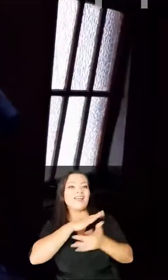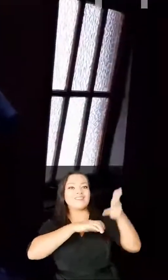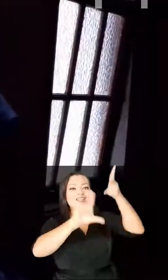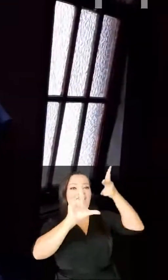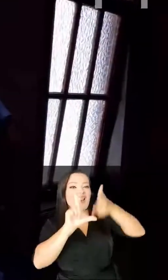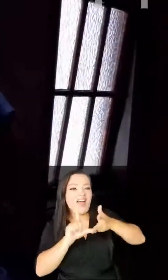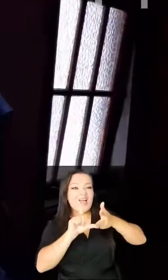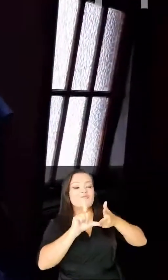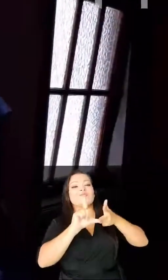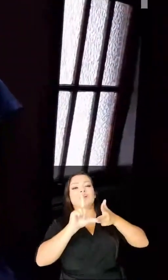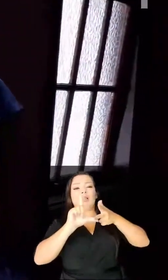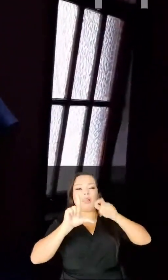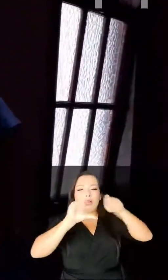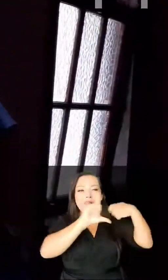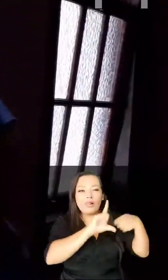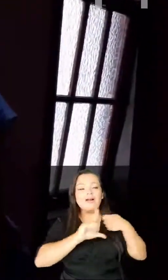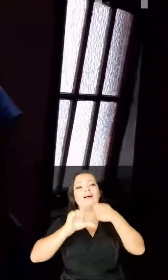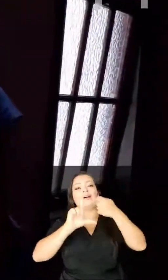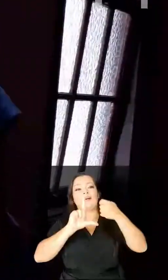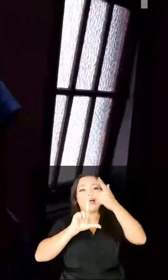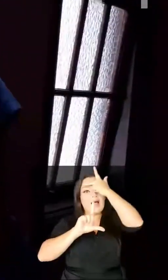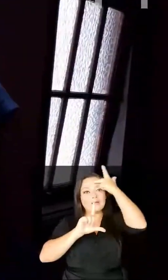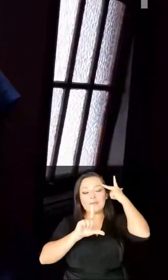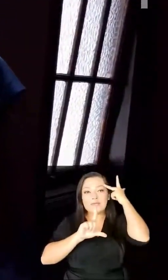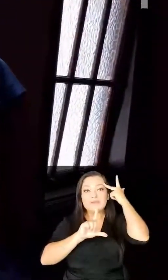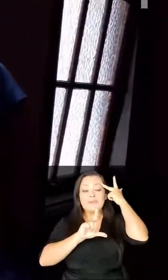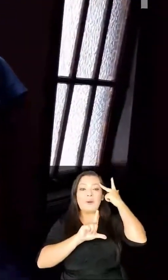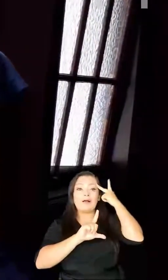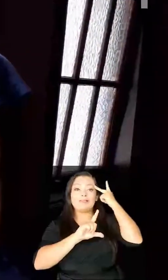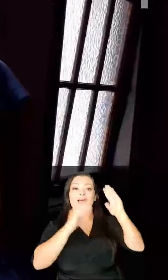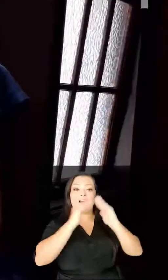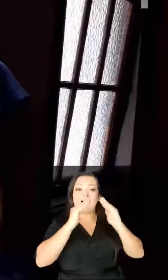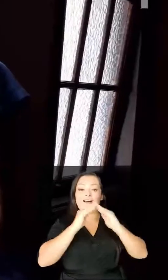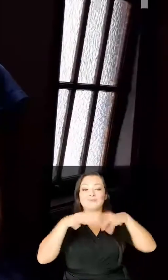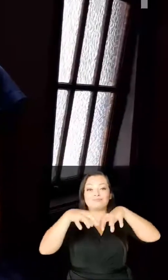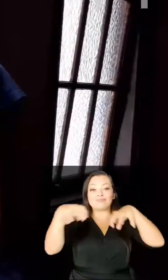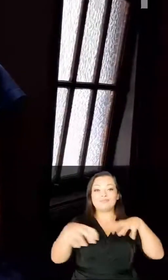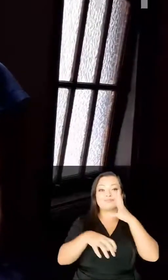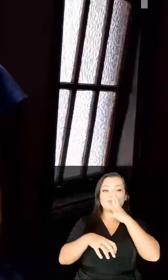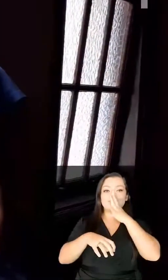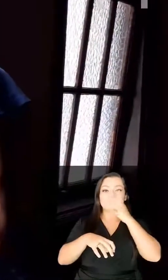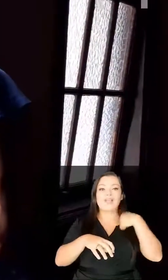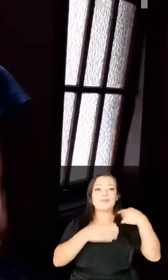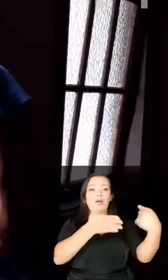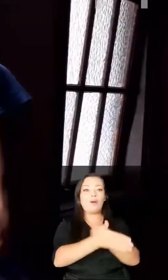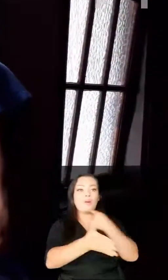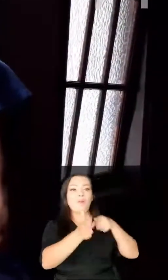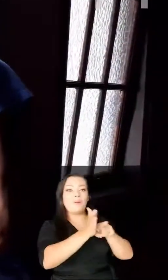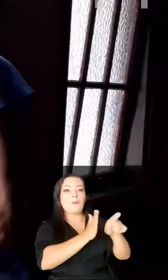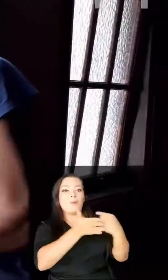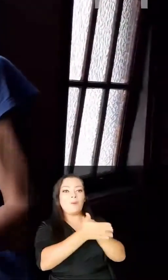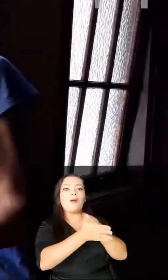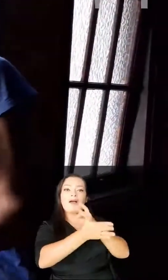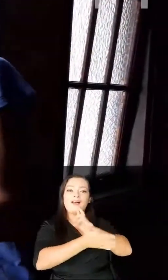formato de live e teve muita interação do público. As pessoas faziam perguntas pela internet e a gente ia respondendo ao vivo. Além